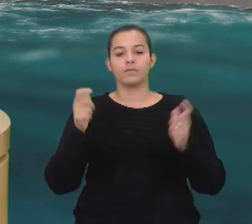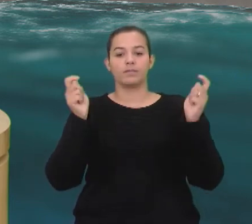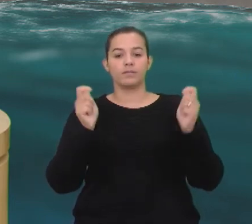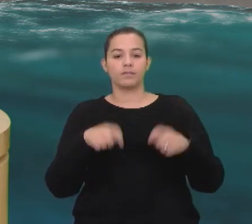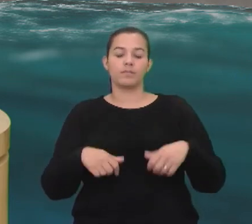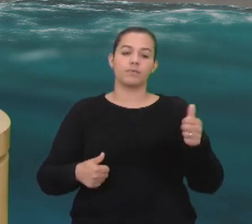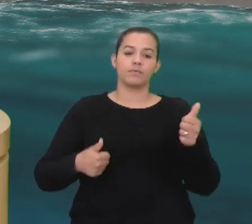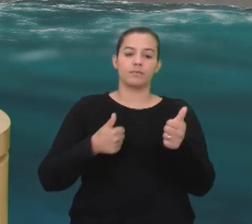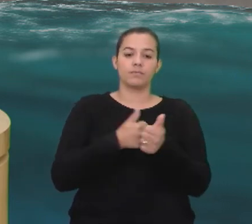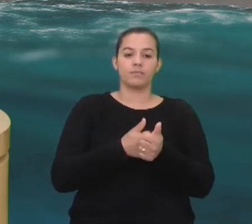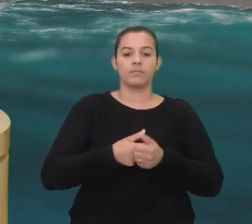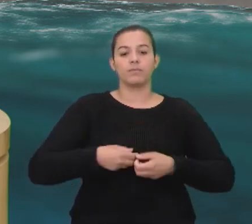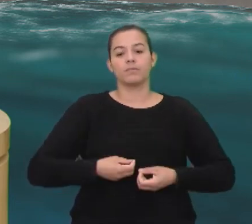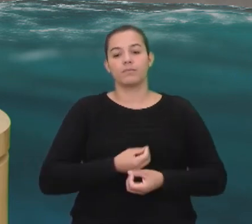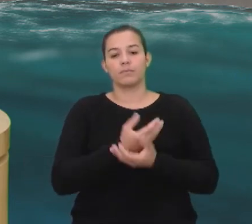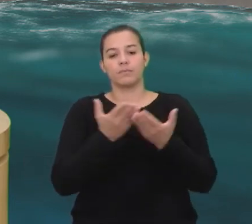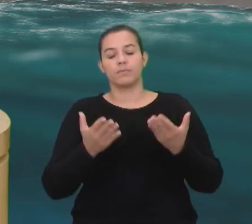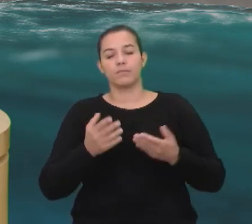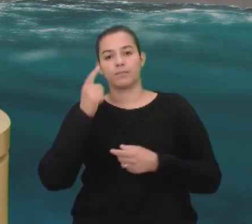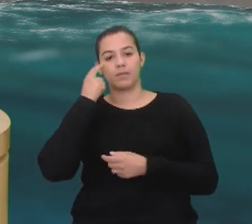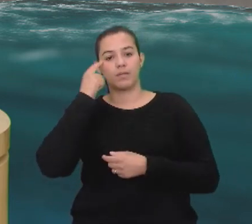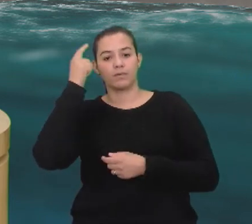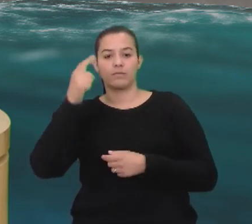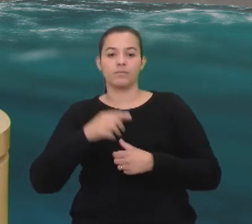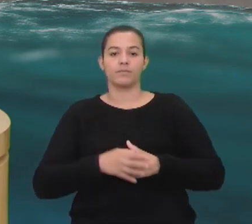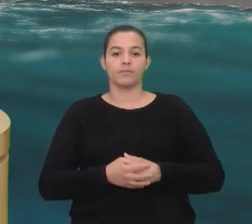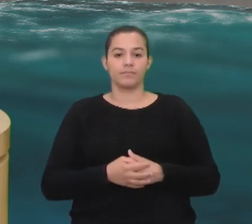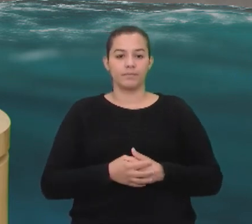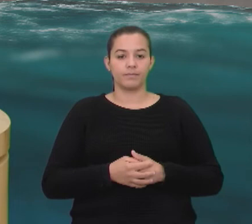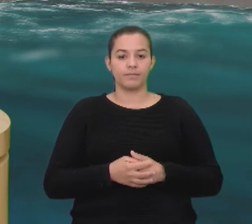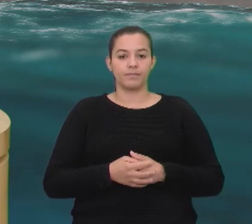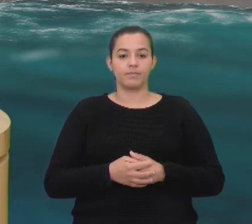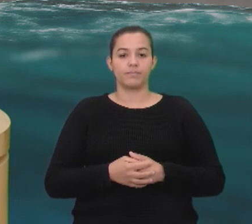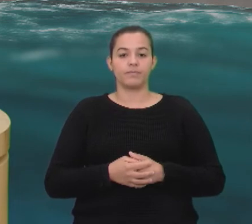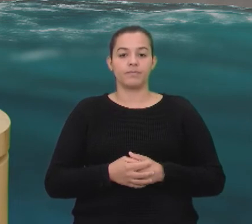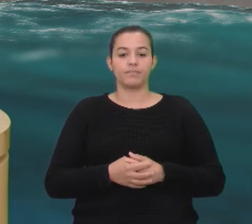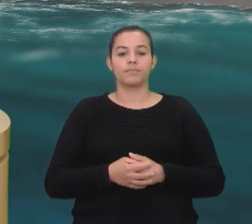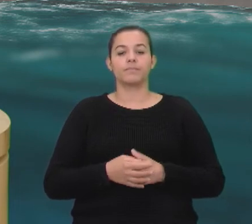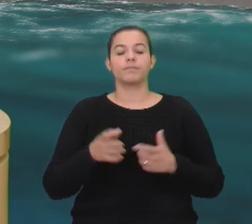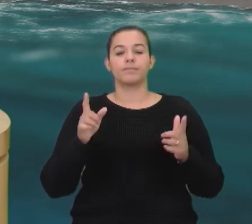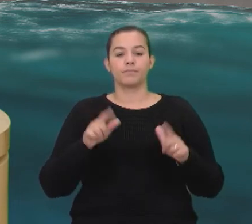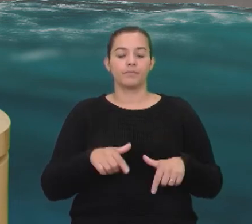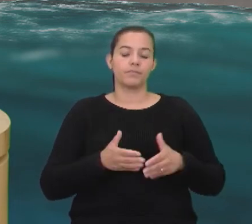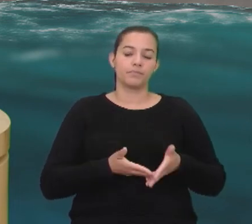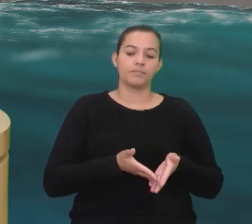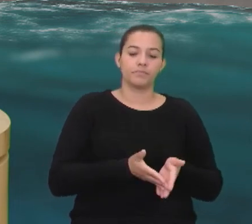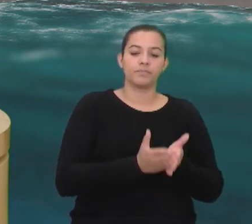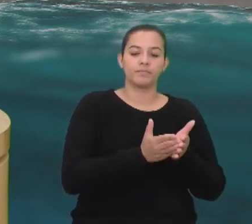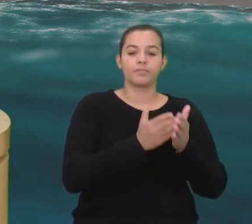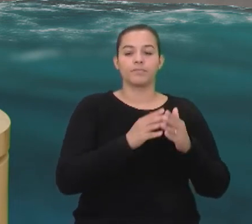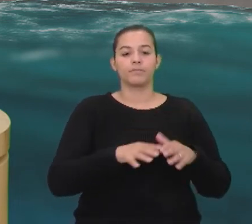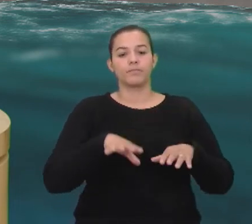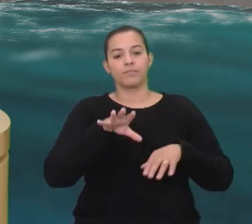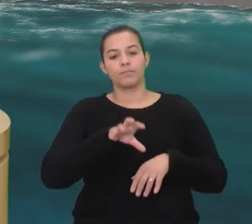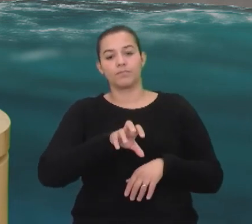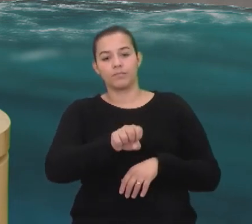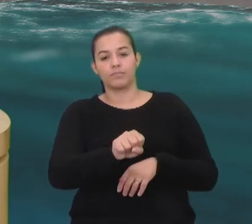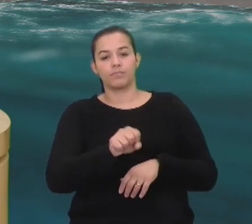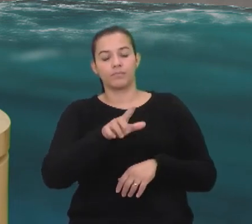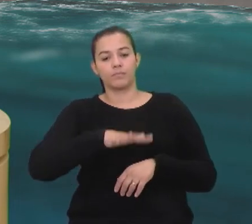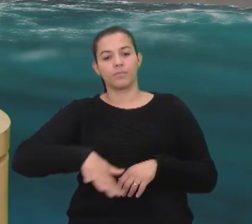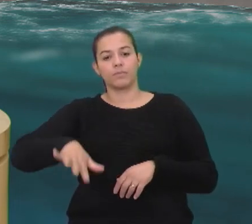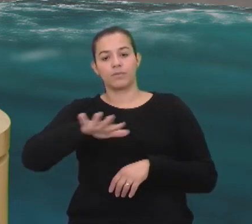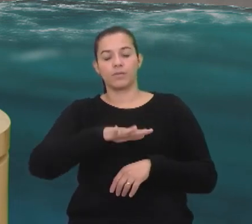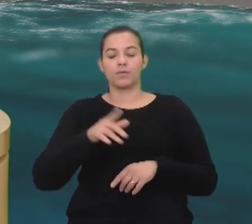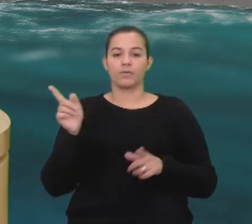né, desvencilhado dessa ideia eurocêntrica. Então, a colonialidade e decolonialidade é basicamente isso, mas a gente